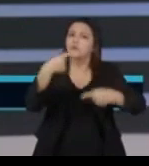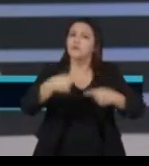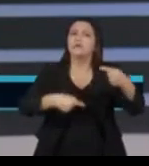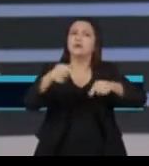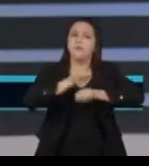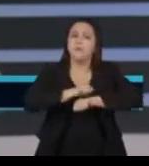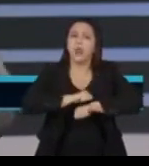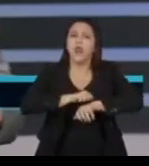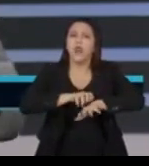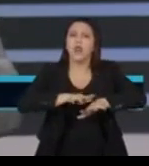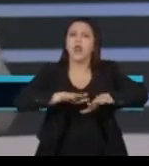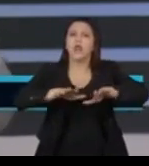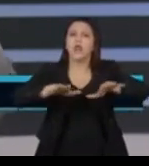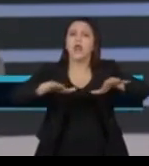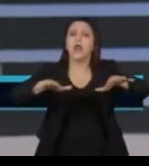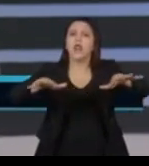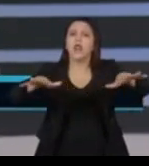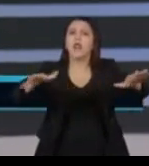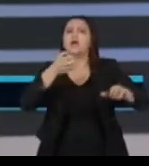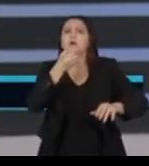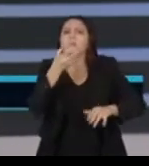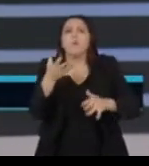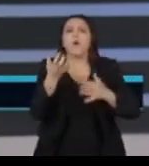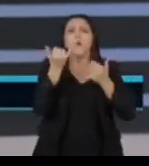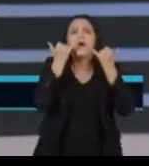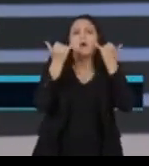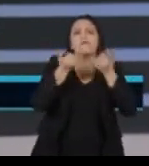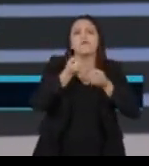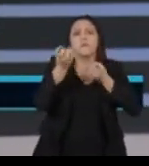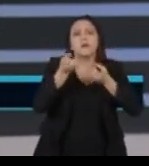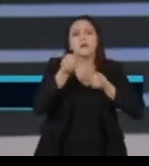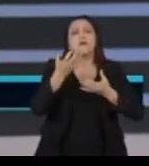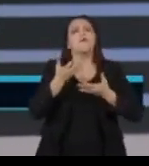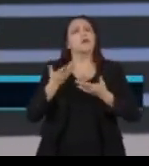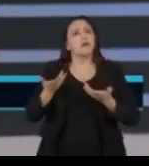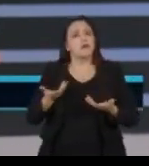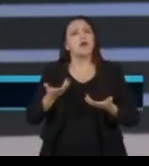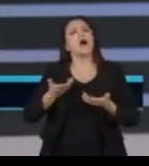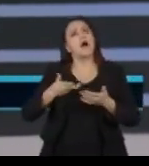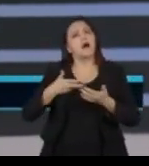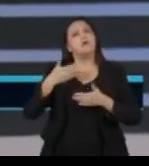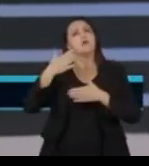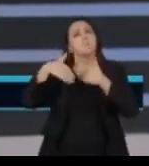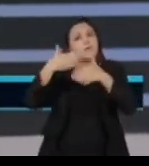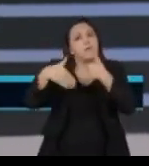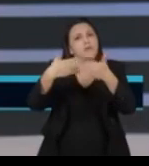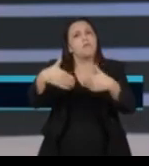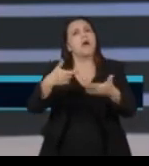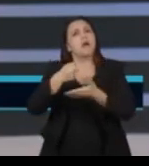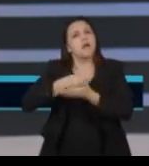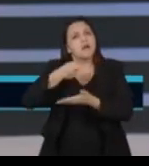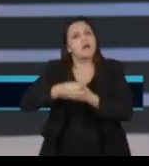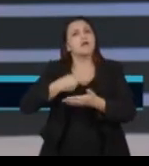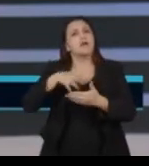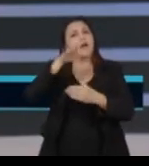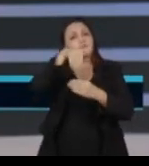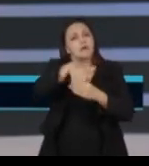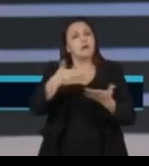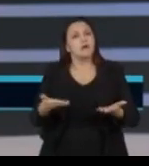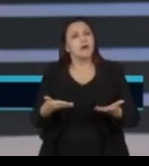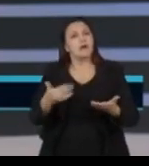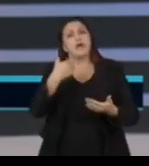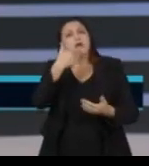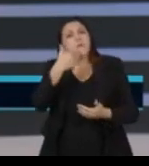disseminem a boa informação acerca daqueles que estão pleiteando um cargo. Quer dizer, é dessa forma que a gente pode melhorar o